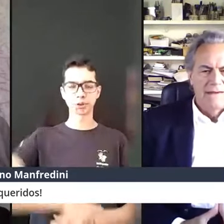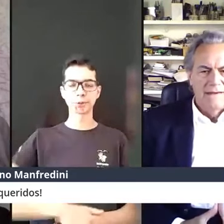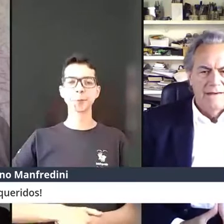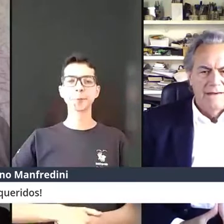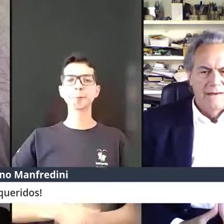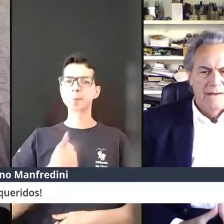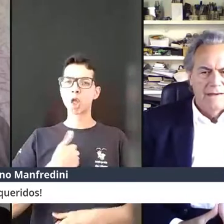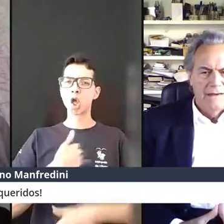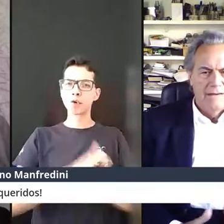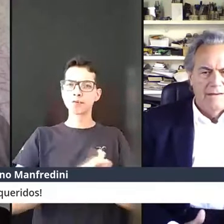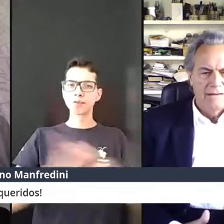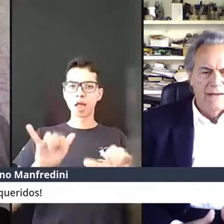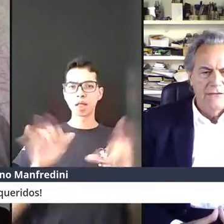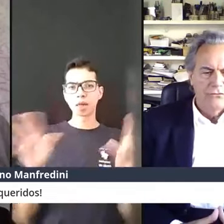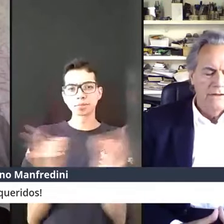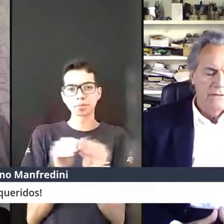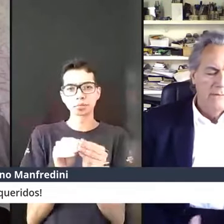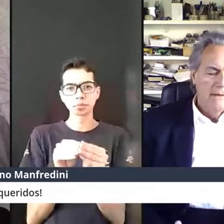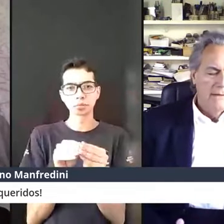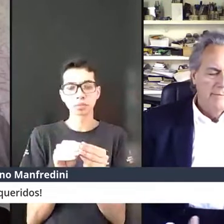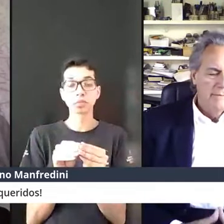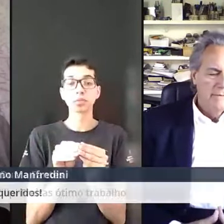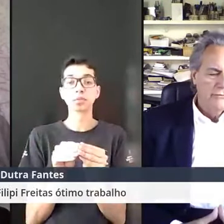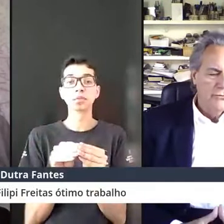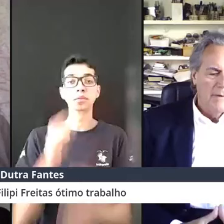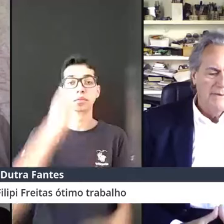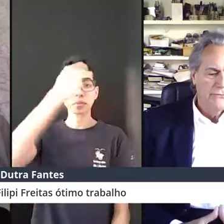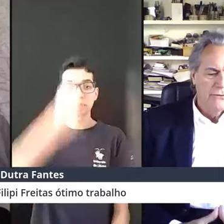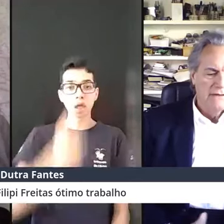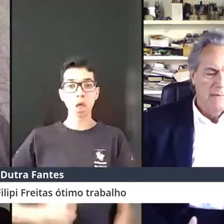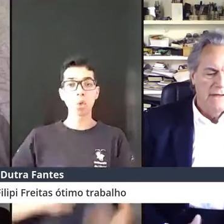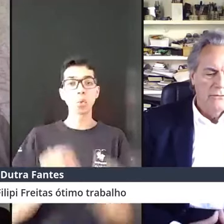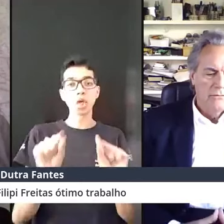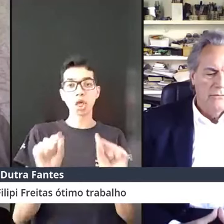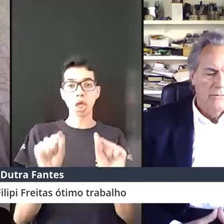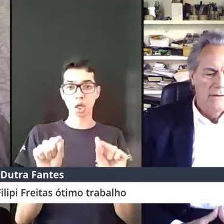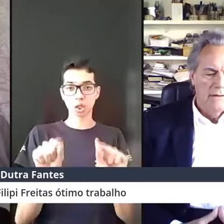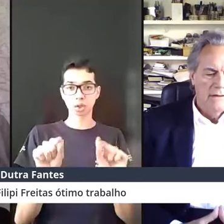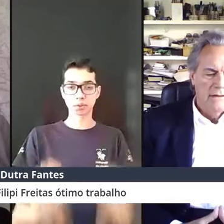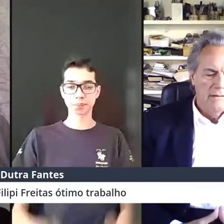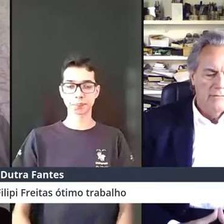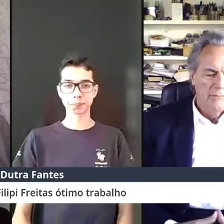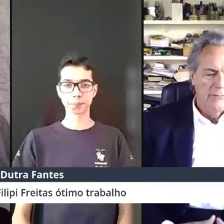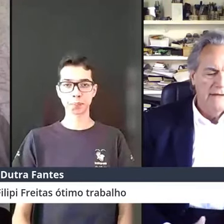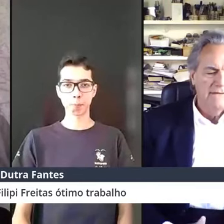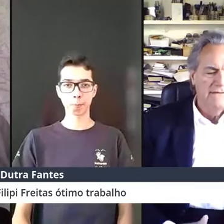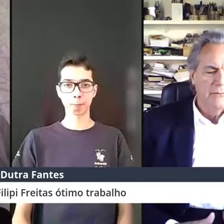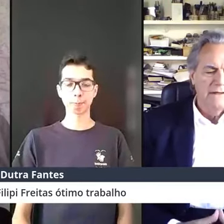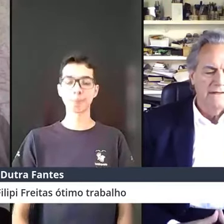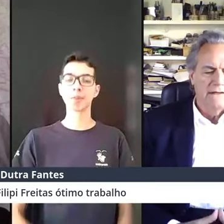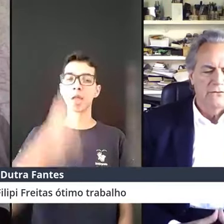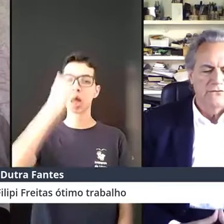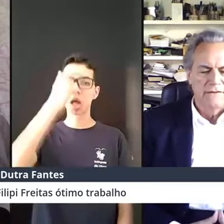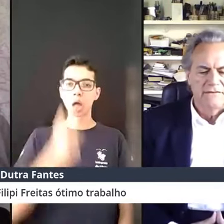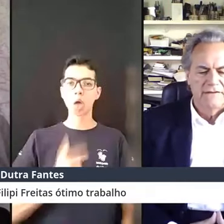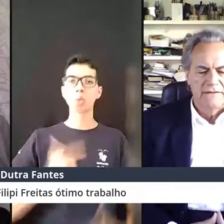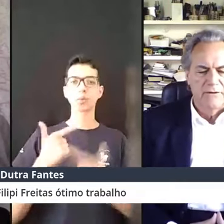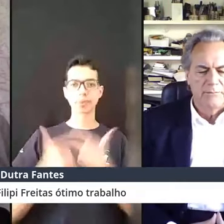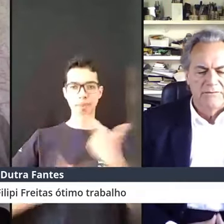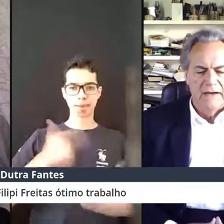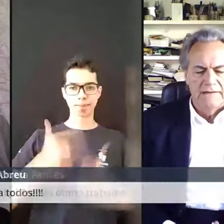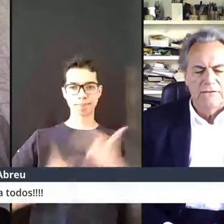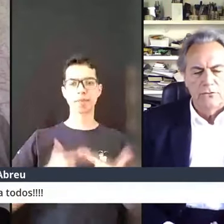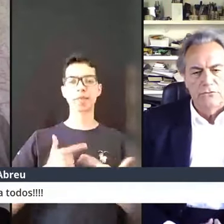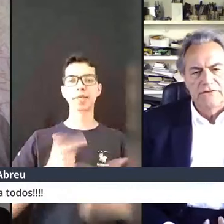Resumidamente, quem sou eu? Sou uma pessoa que trabalhou mais de 50 anos na